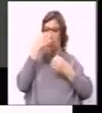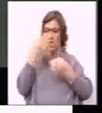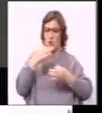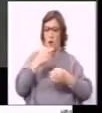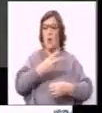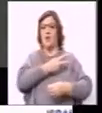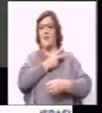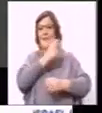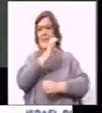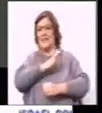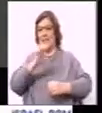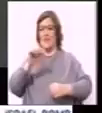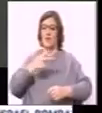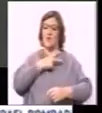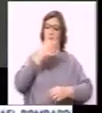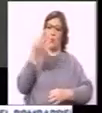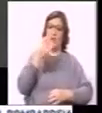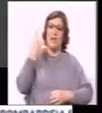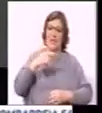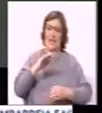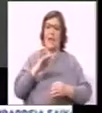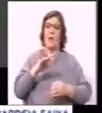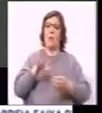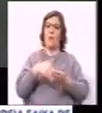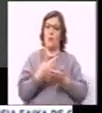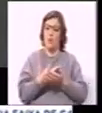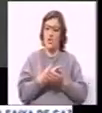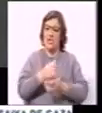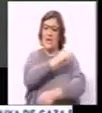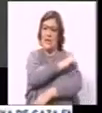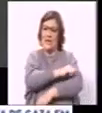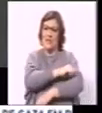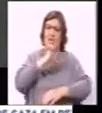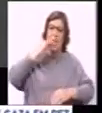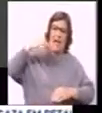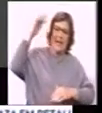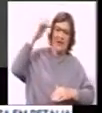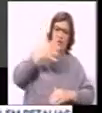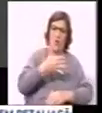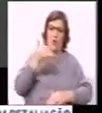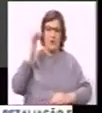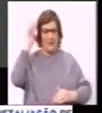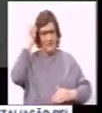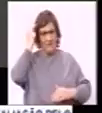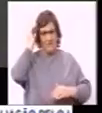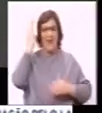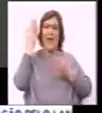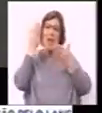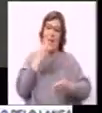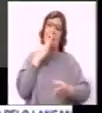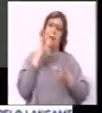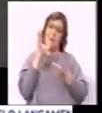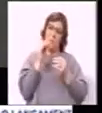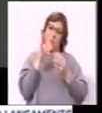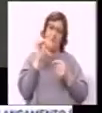universidade do porto e por isso há propostas para miúdos e graúdos a assinalar se no próximo dia 12 do fuso horário era transferido falar